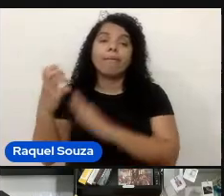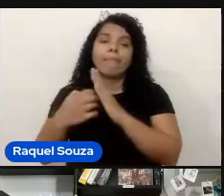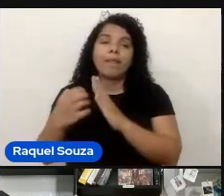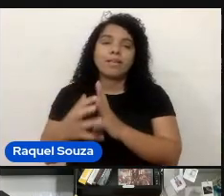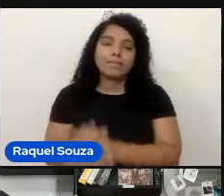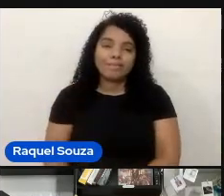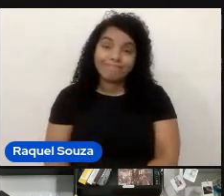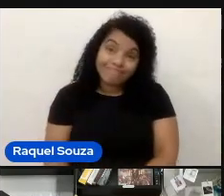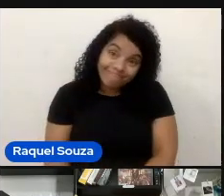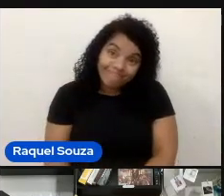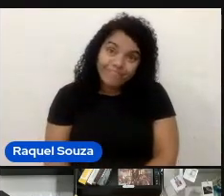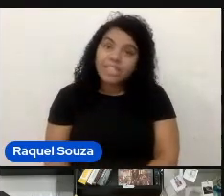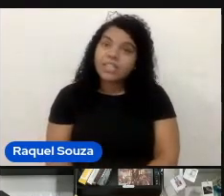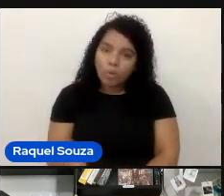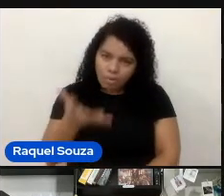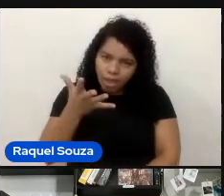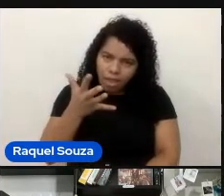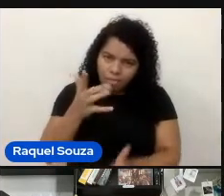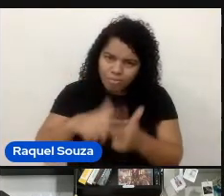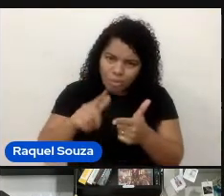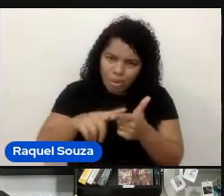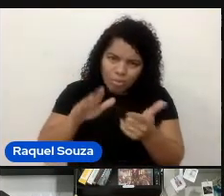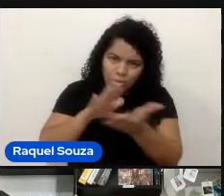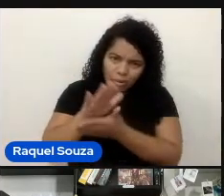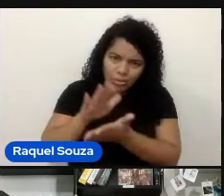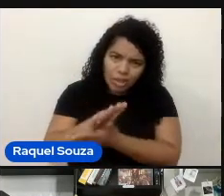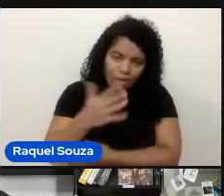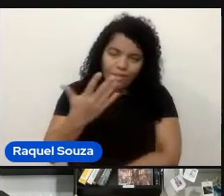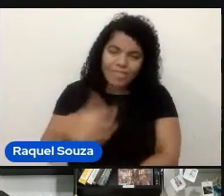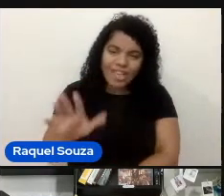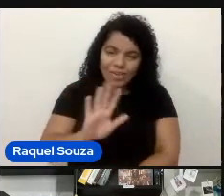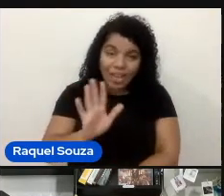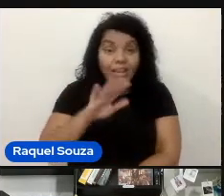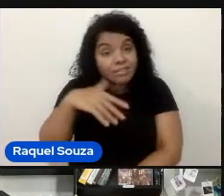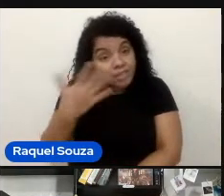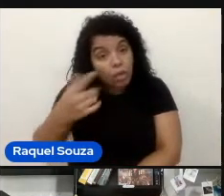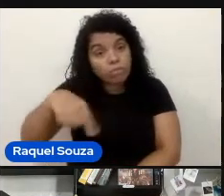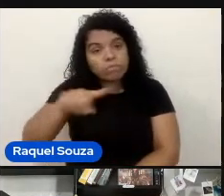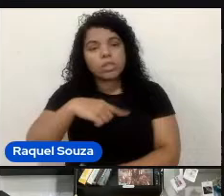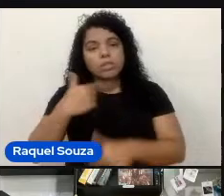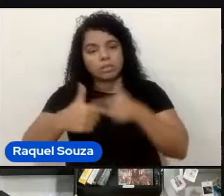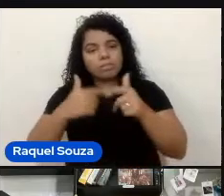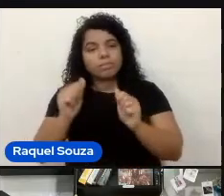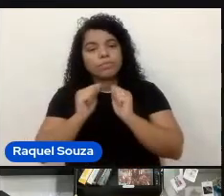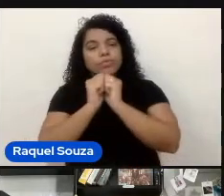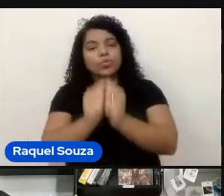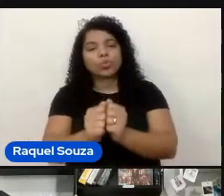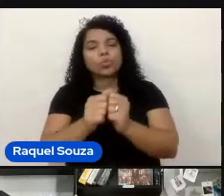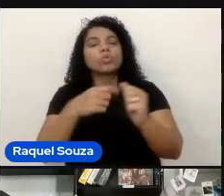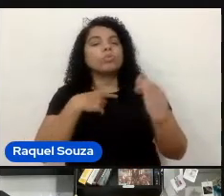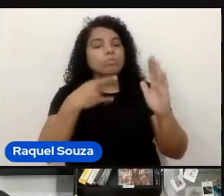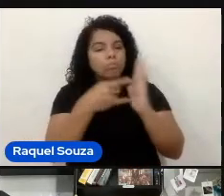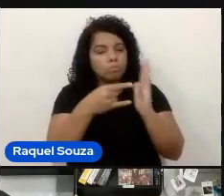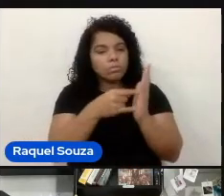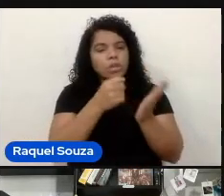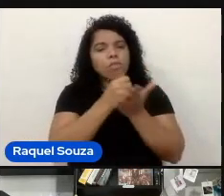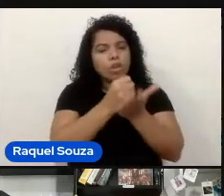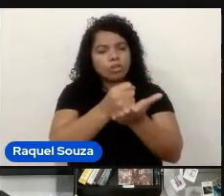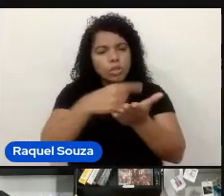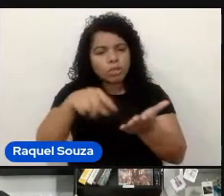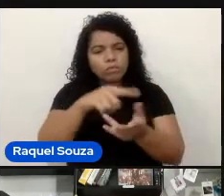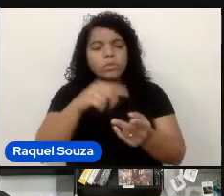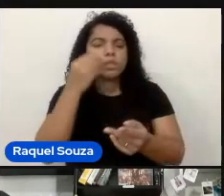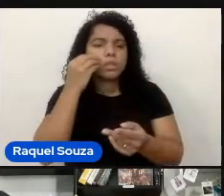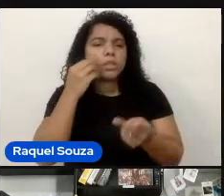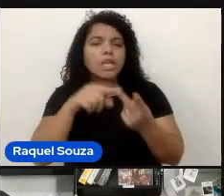tenha um problema em produção. Então, mudando esse mindset, realmente trabalhando em conjunto, o dev vai ajudar vocês num teste, o PM vai